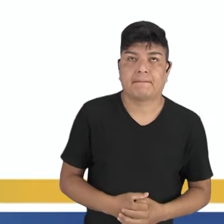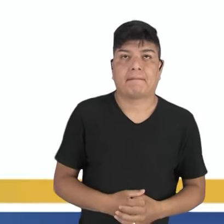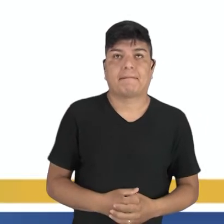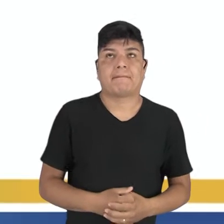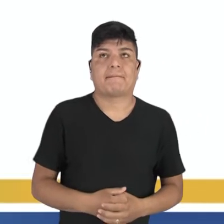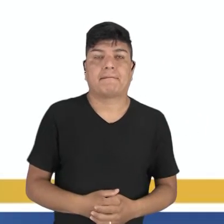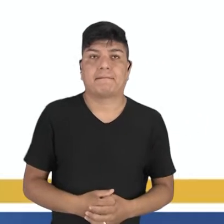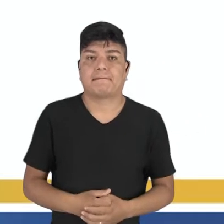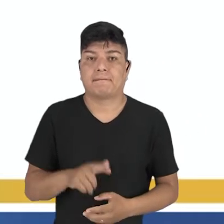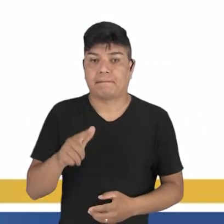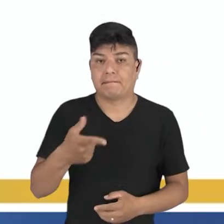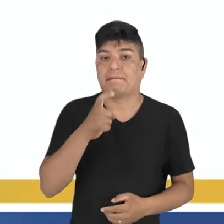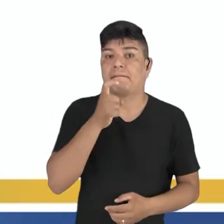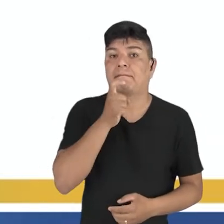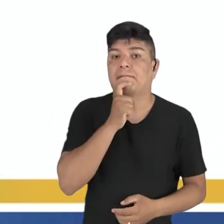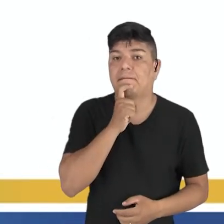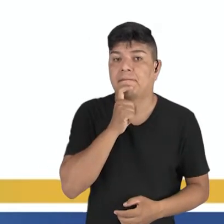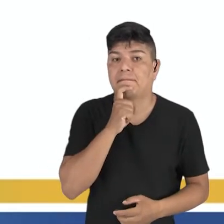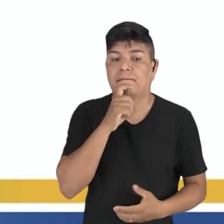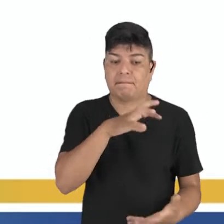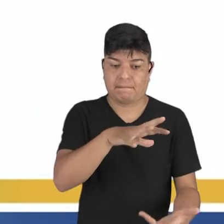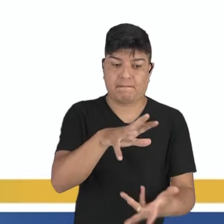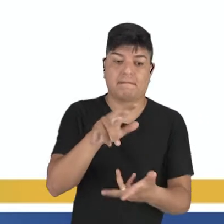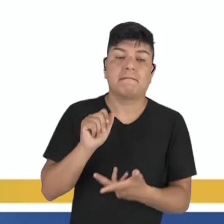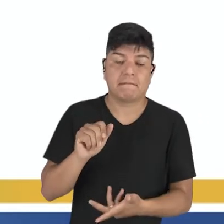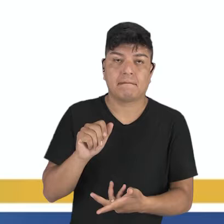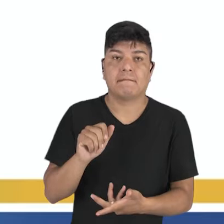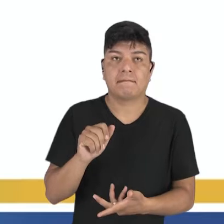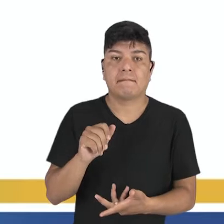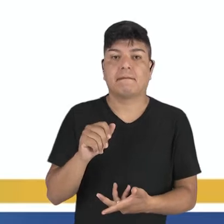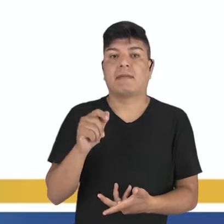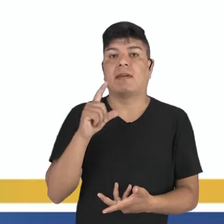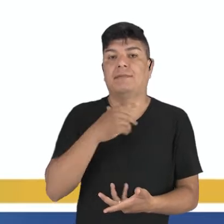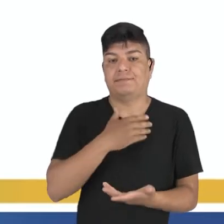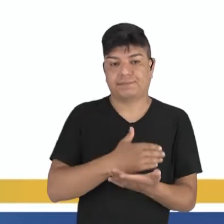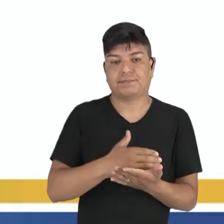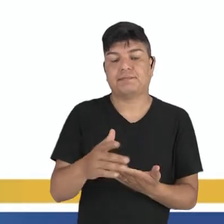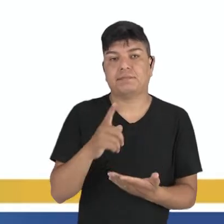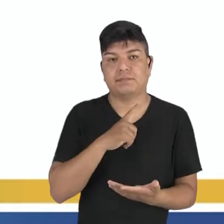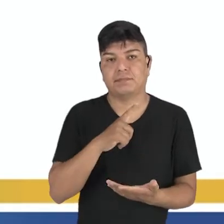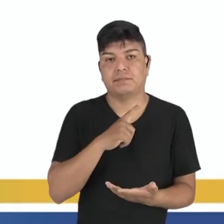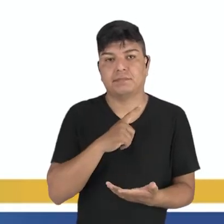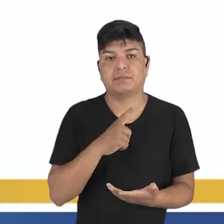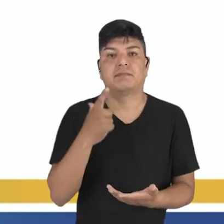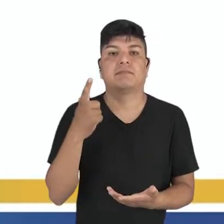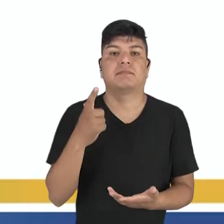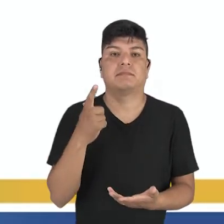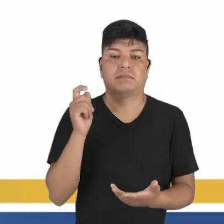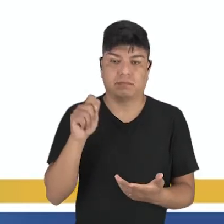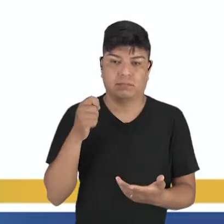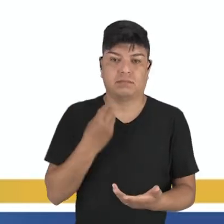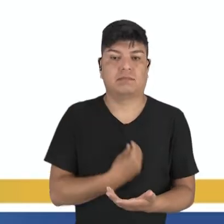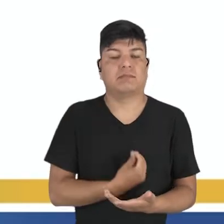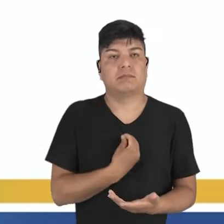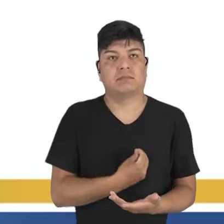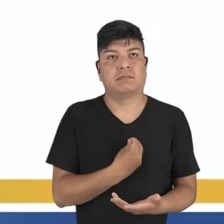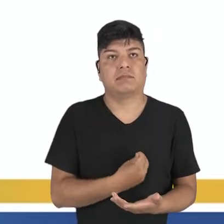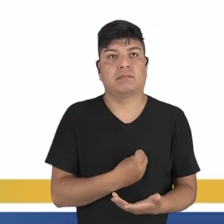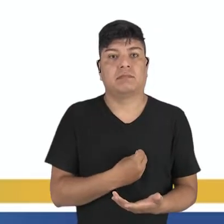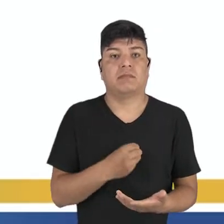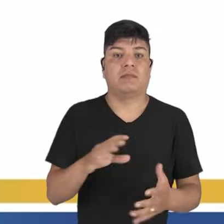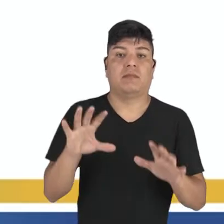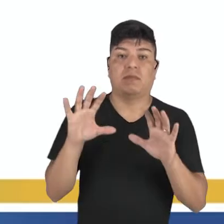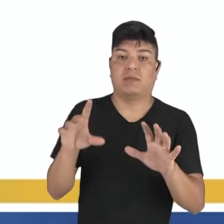Então, após o resfriamento, né, a Terra começou a reunir condições para o surgimento da vida, né? E estima-se que foi nesse